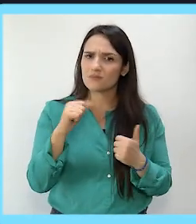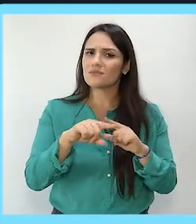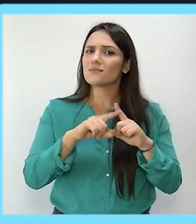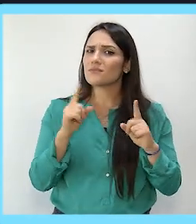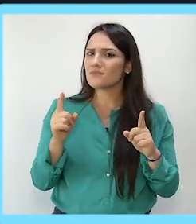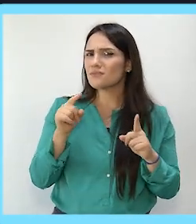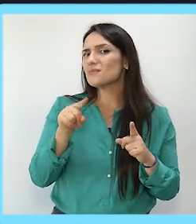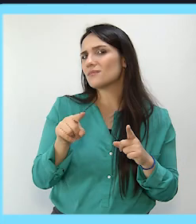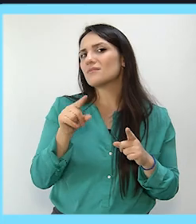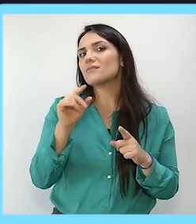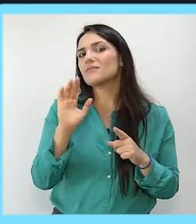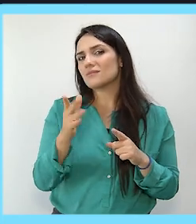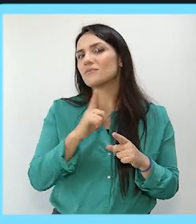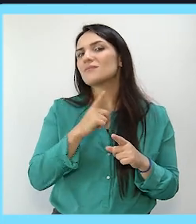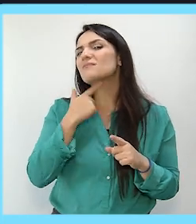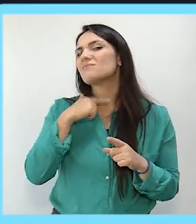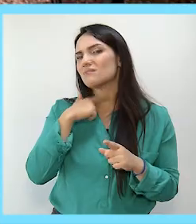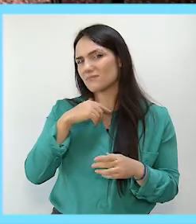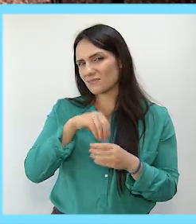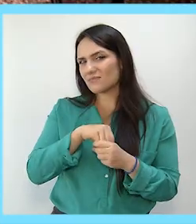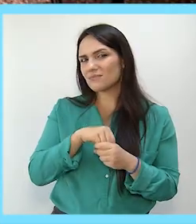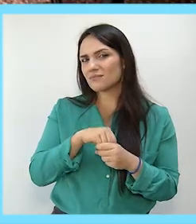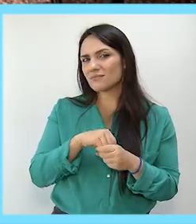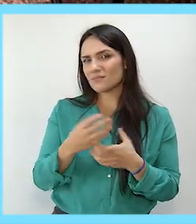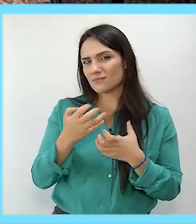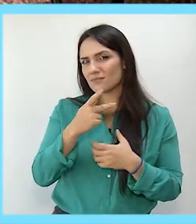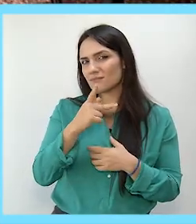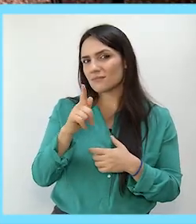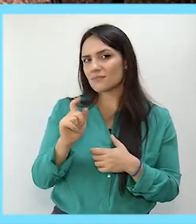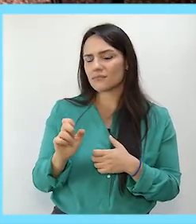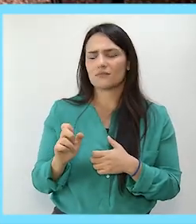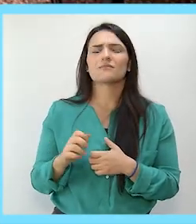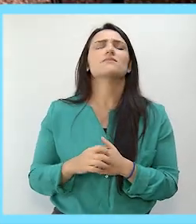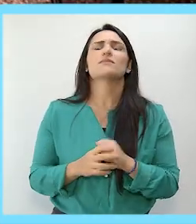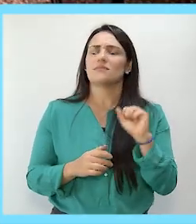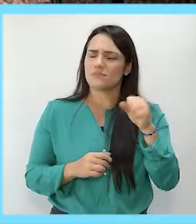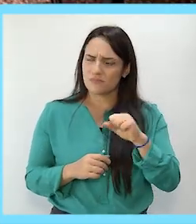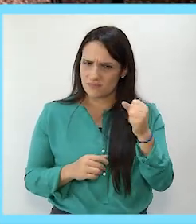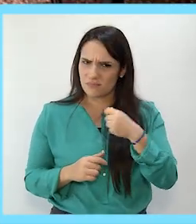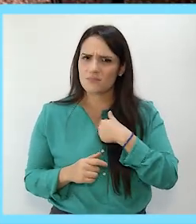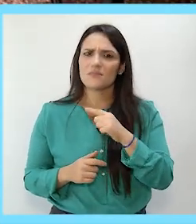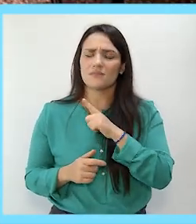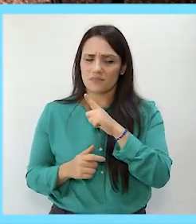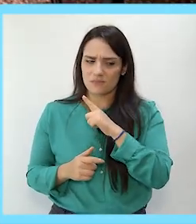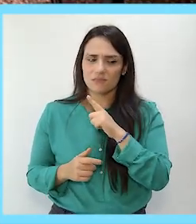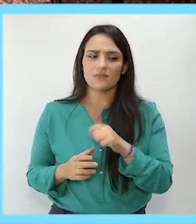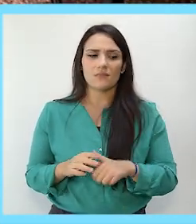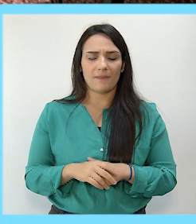essa expectativa de assumir a PGE? Eu tinha esse desejo, assim, né?